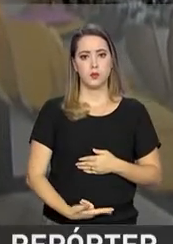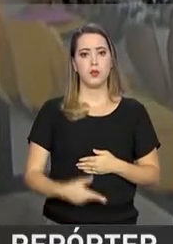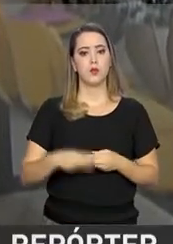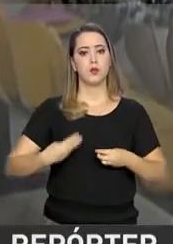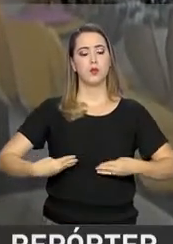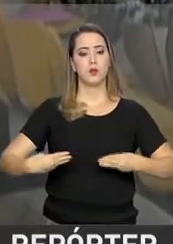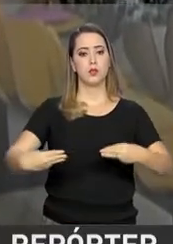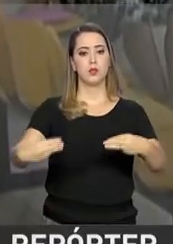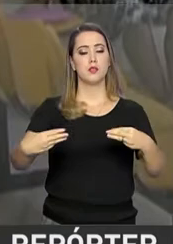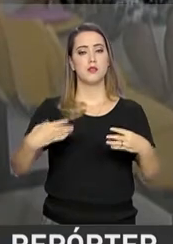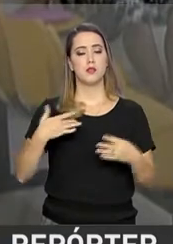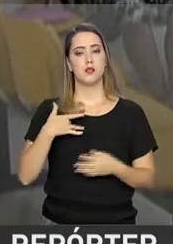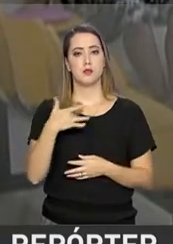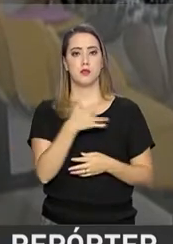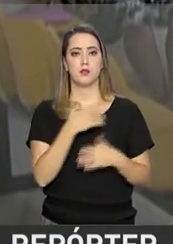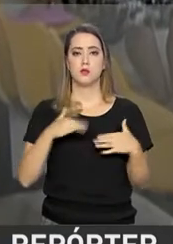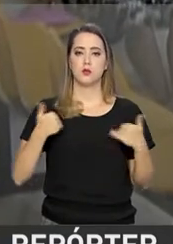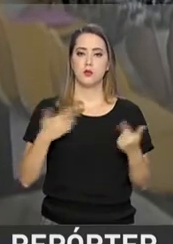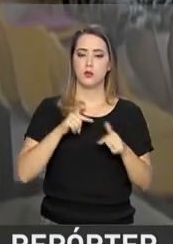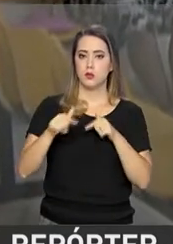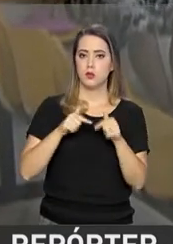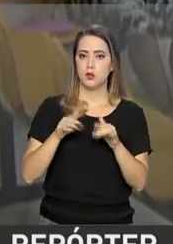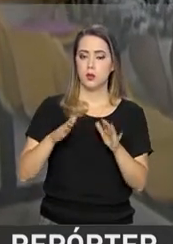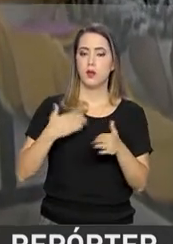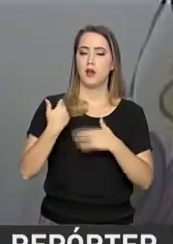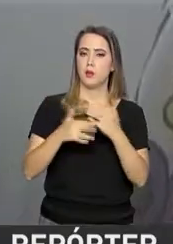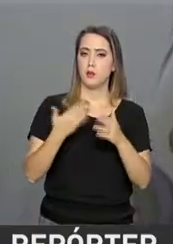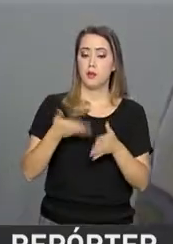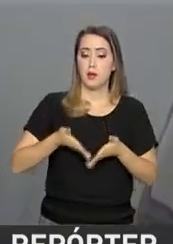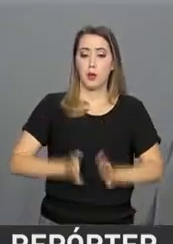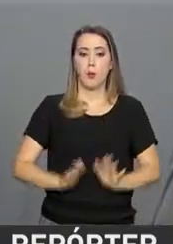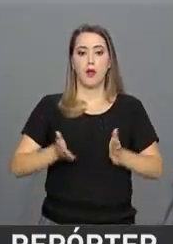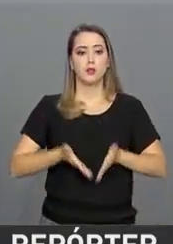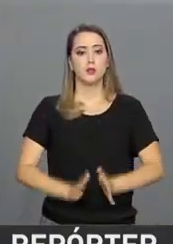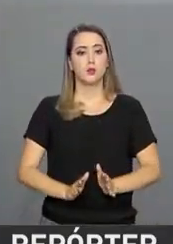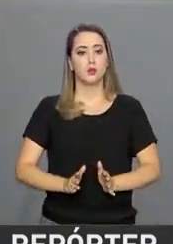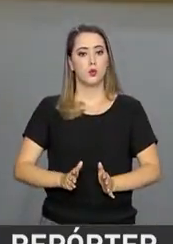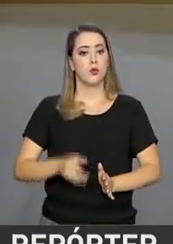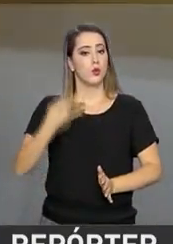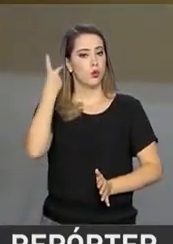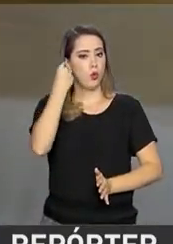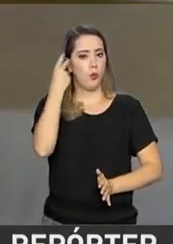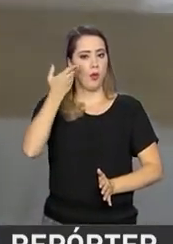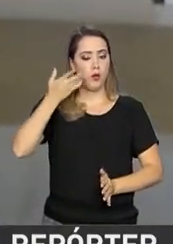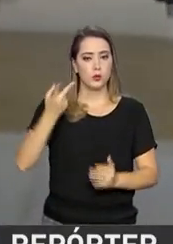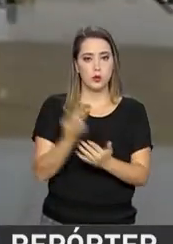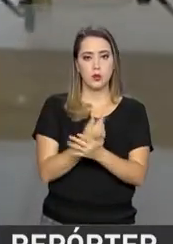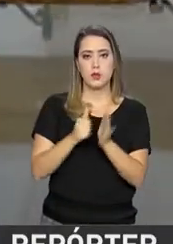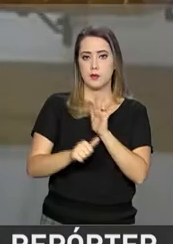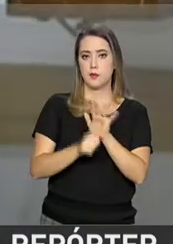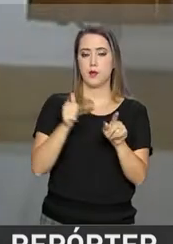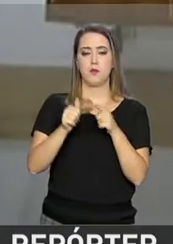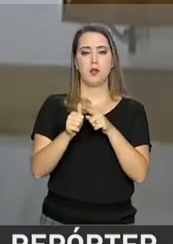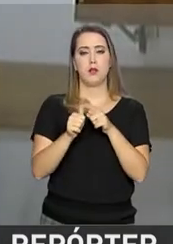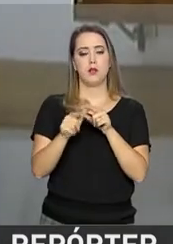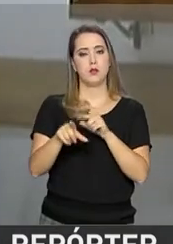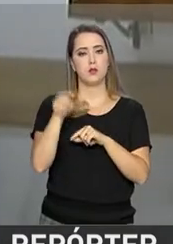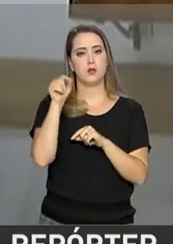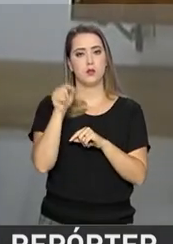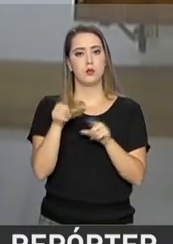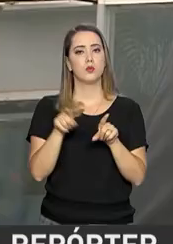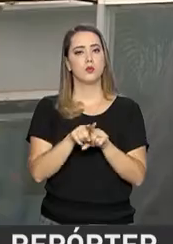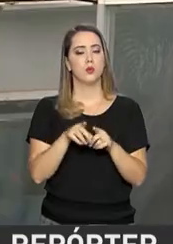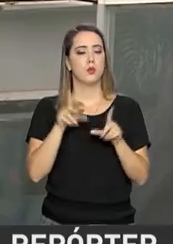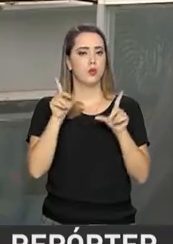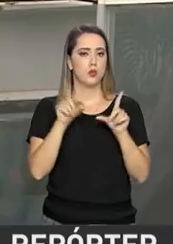adotar ações para incentivar o parto normal como primeira opção e reduzir cesarianas desnecessárias no